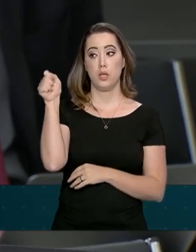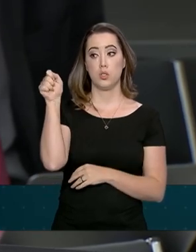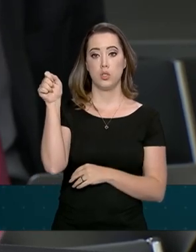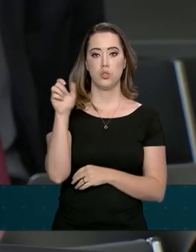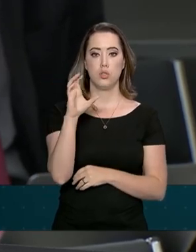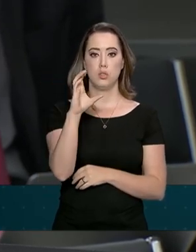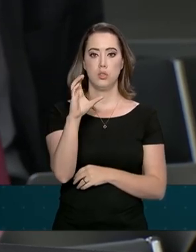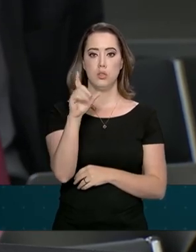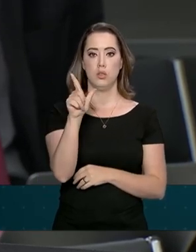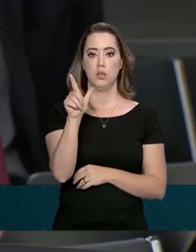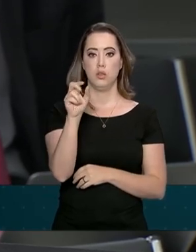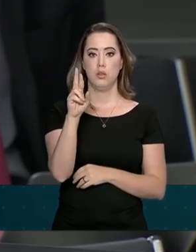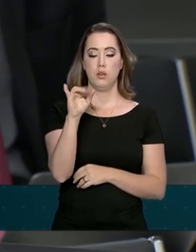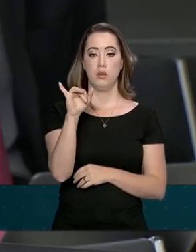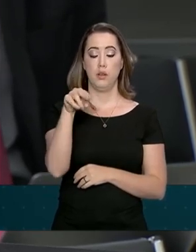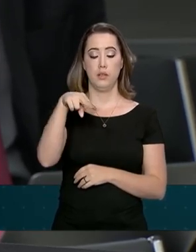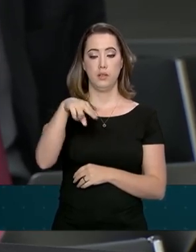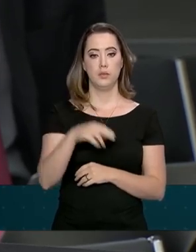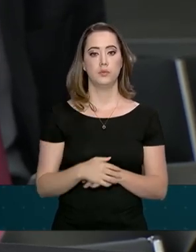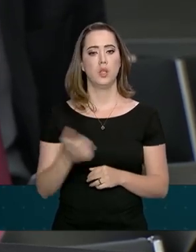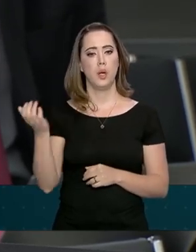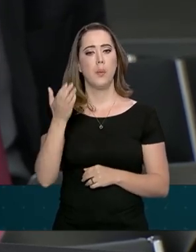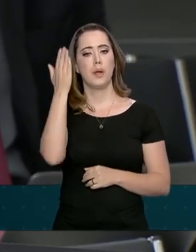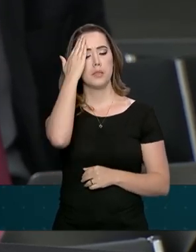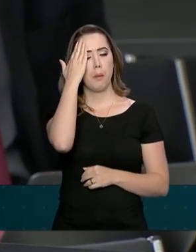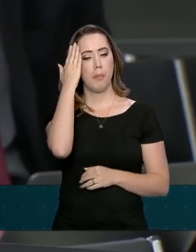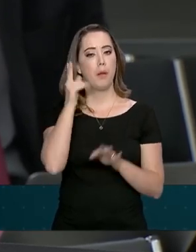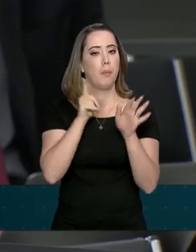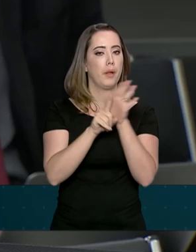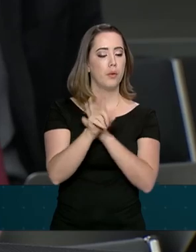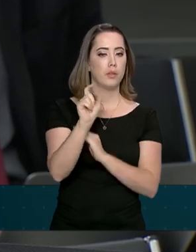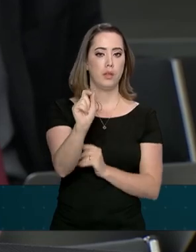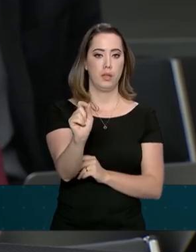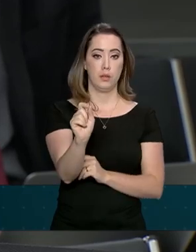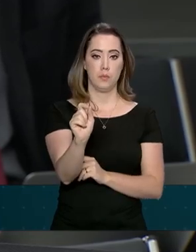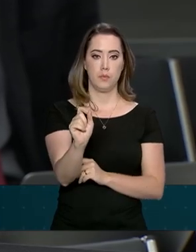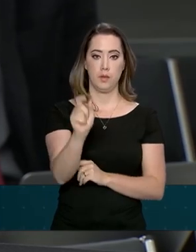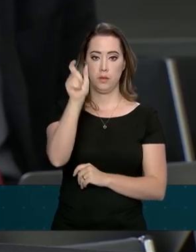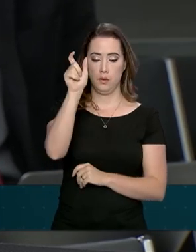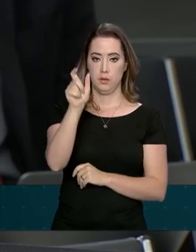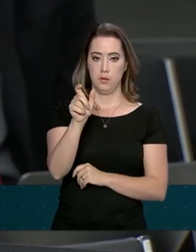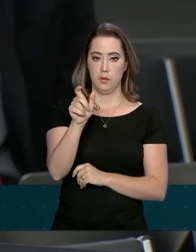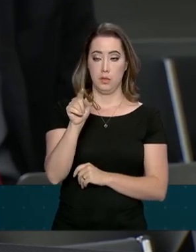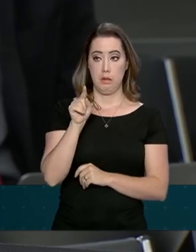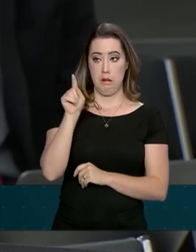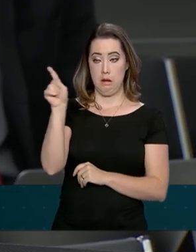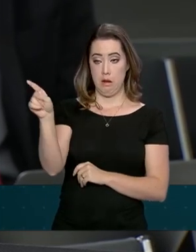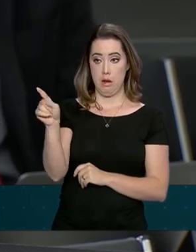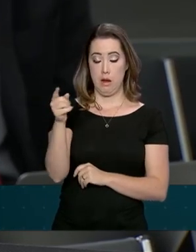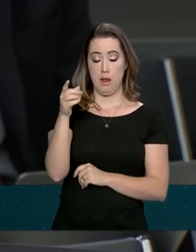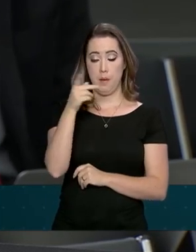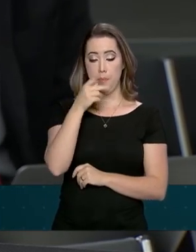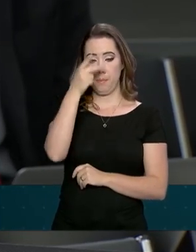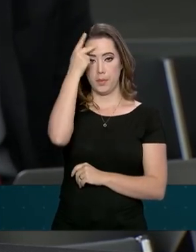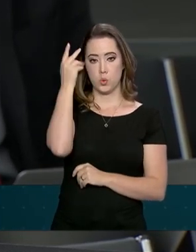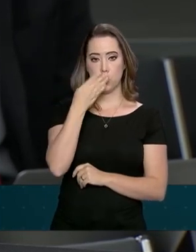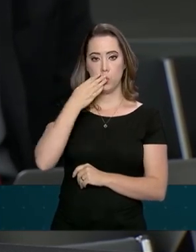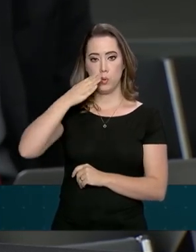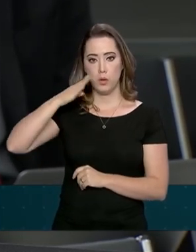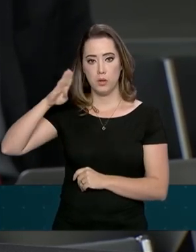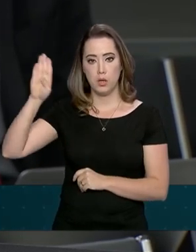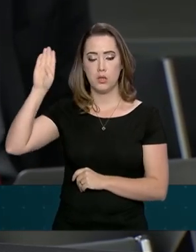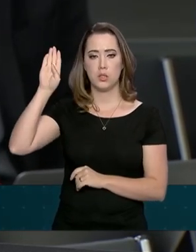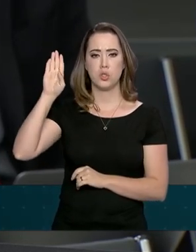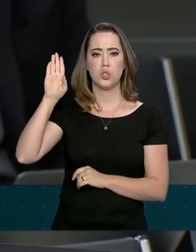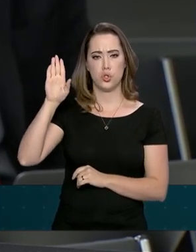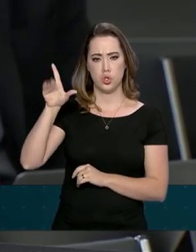muito obrigado cortei a pergunta seguinte é o candidato presidencial argentino agora favorito o